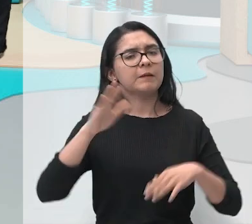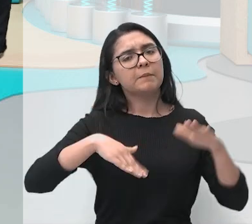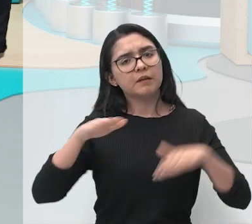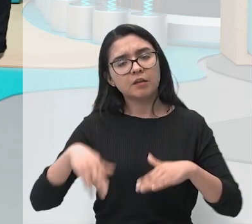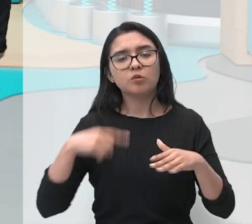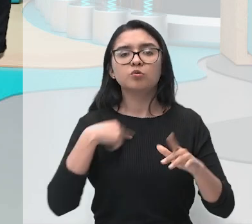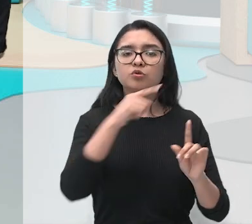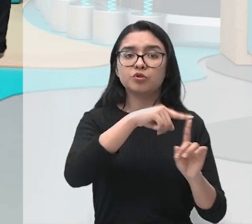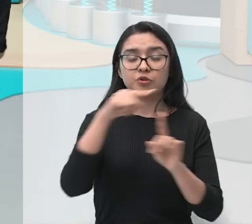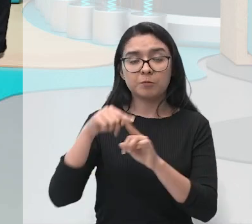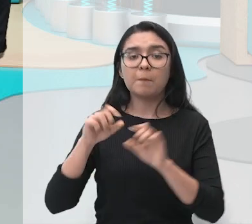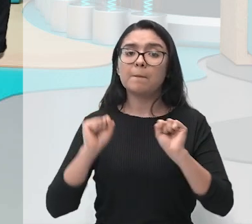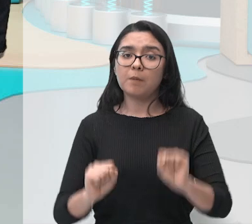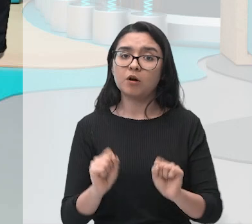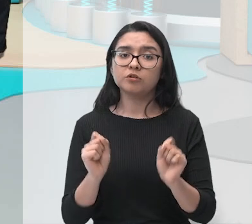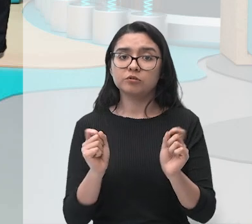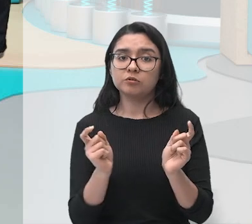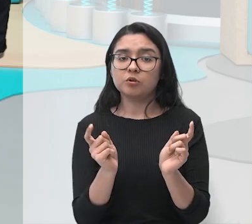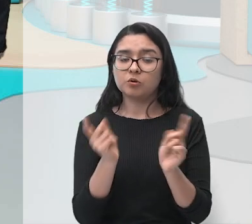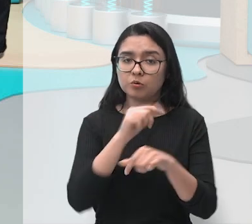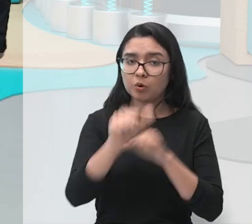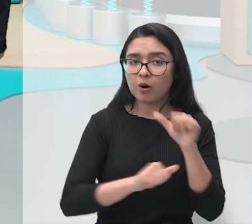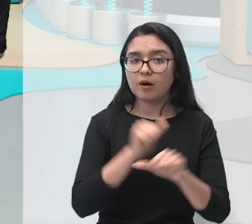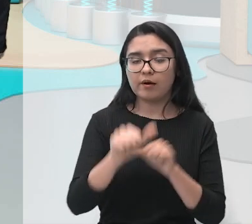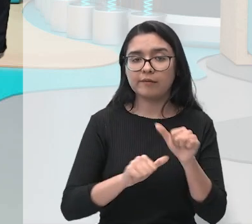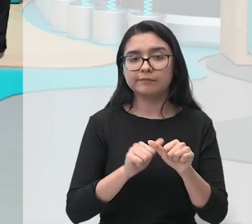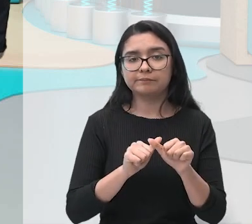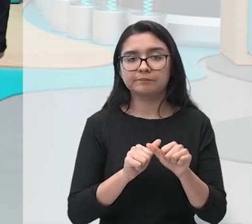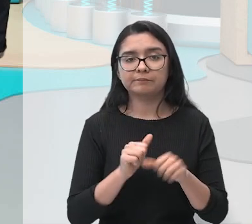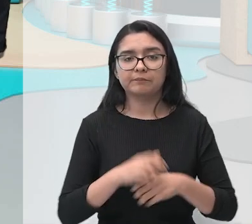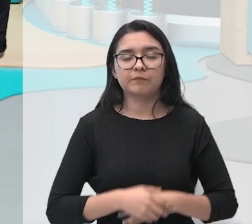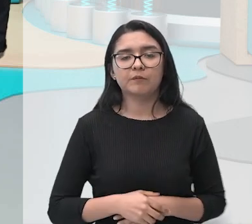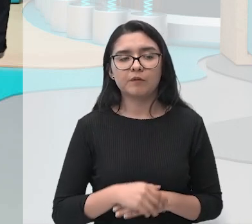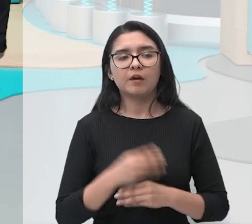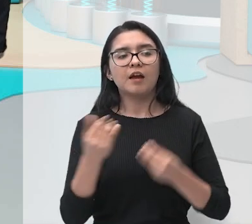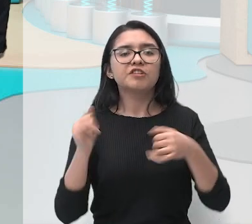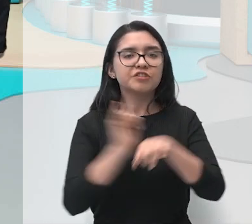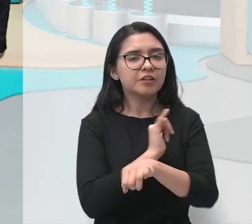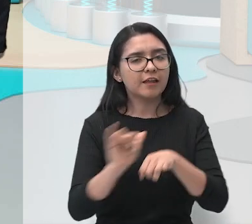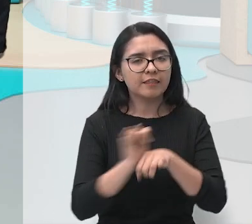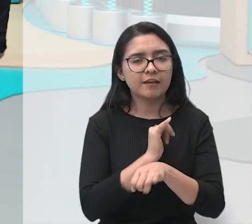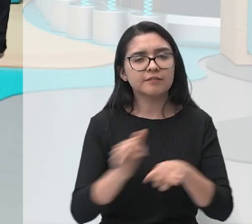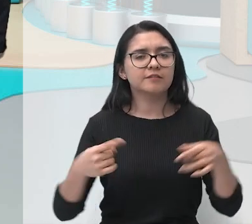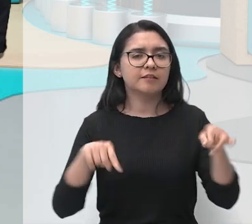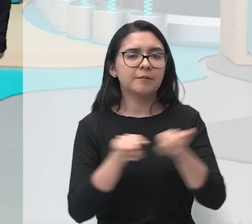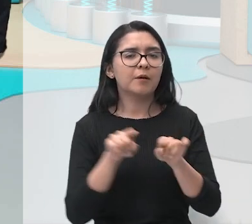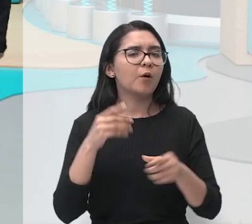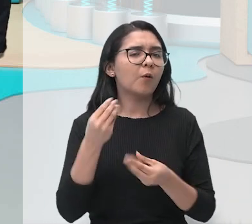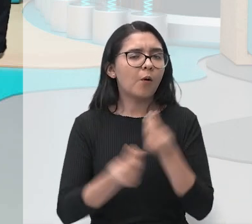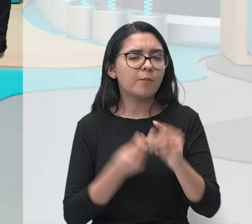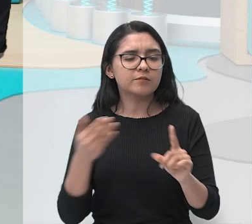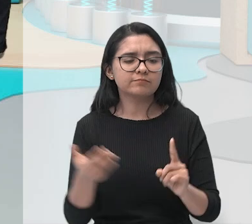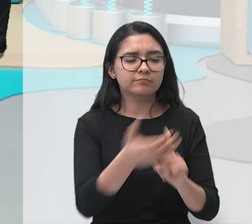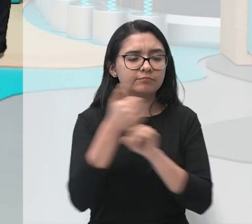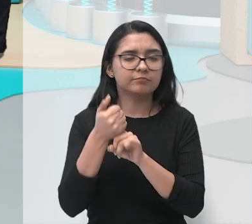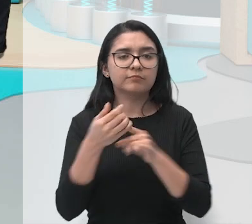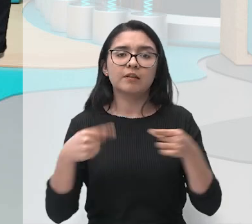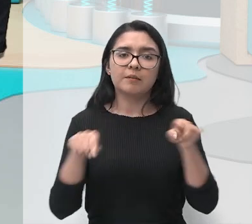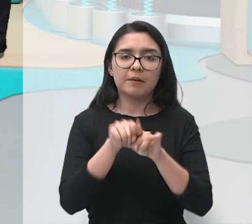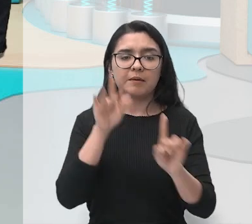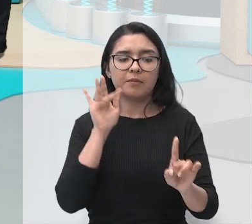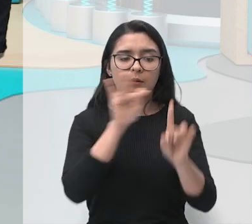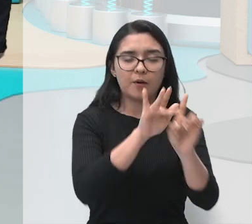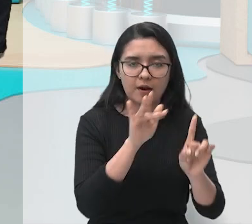jogo, pode-se trocar aí as maneiras como você vai alcançar, como você vai tocar ou pegar ou